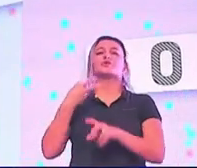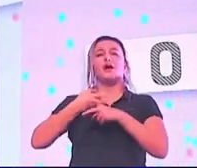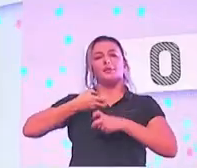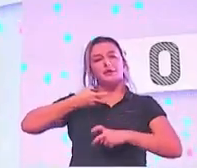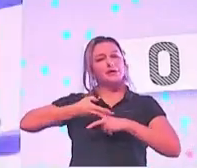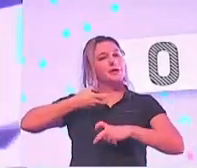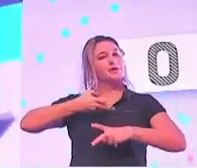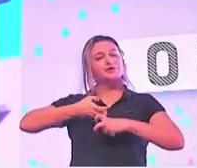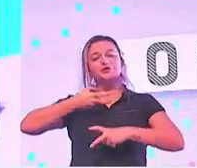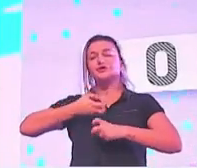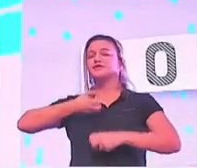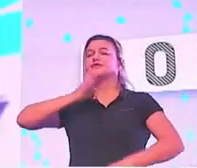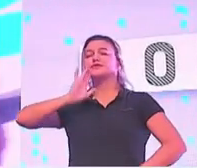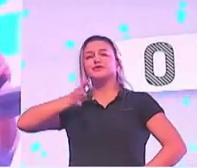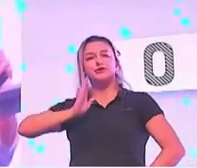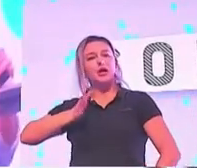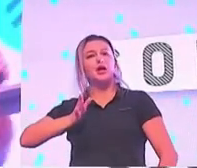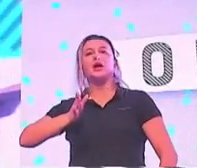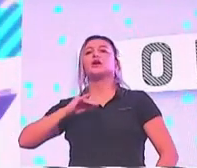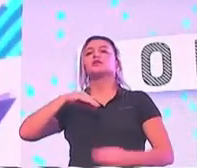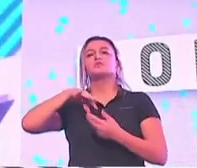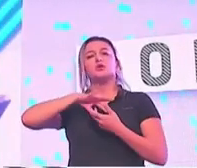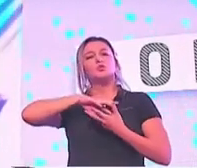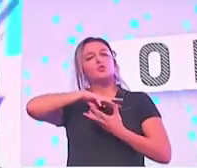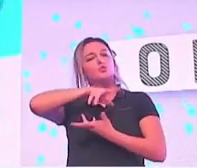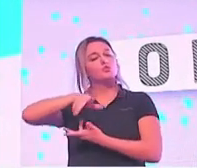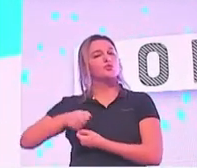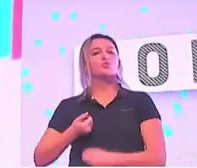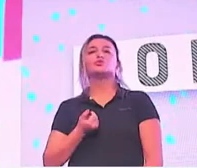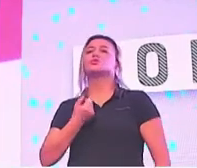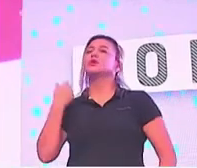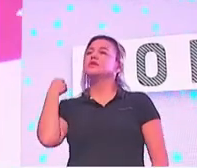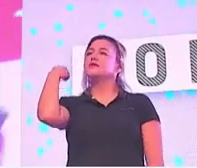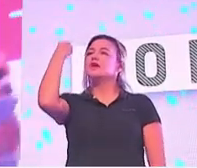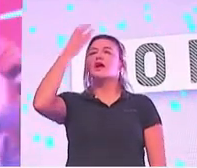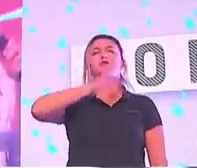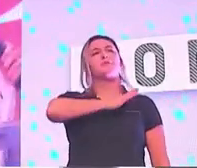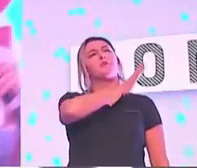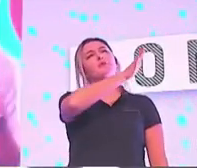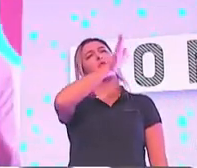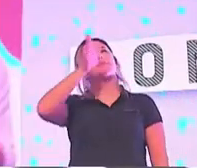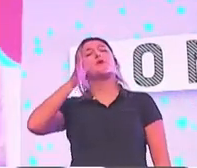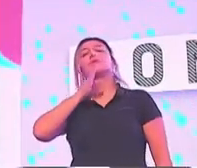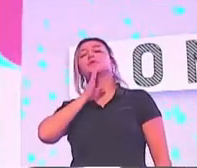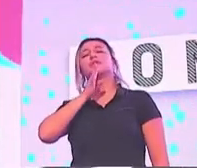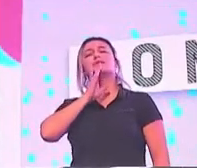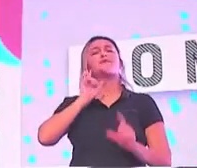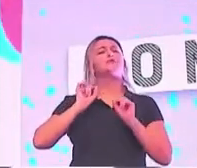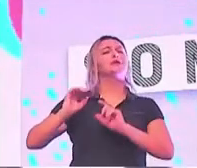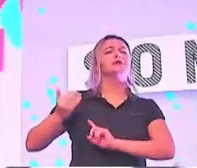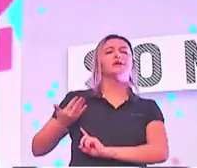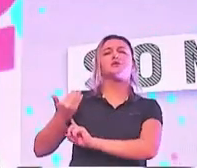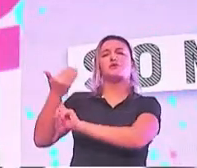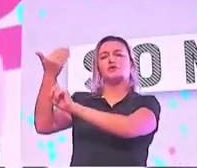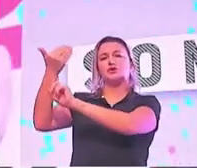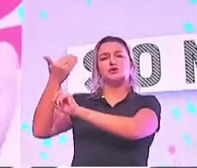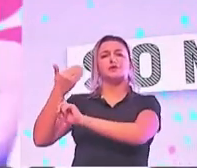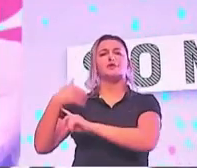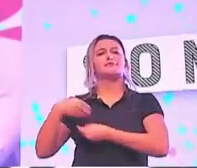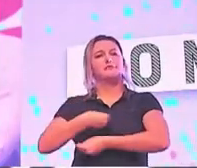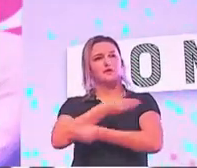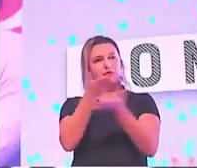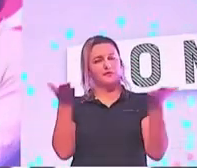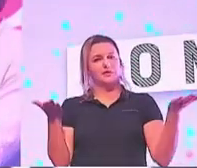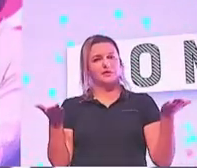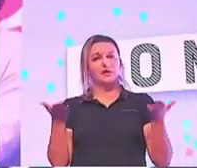Ele viaja pelo mundo conhecendo novas tecnologias e contando pra gente o que tem de melhor por aí. Com vocês, chama